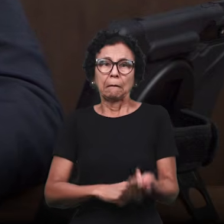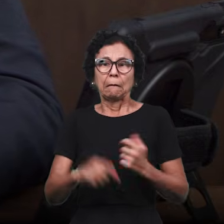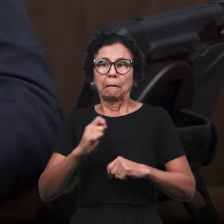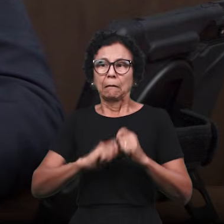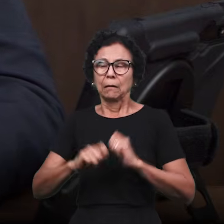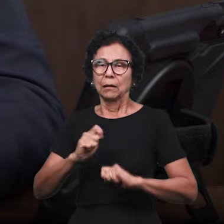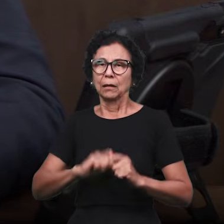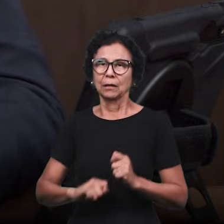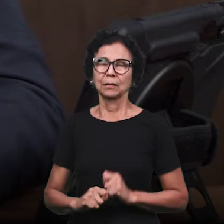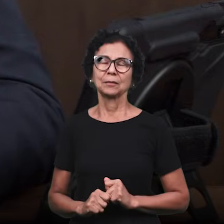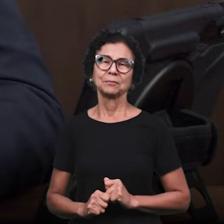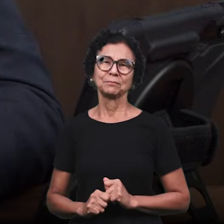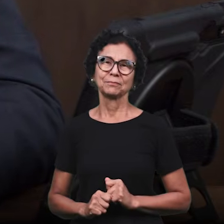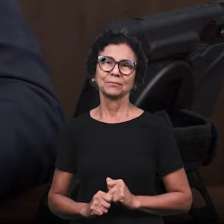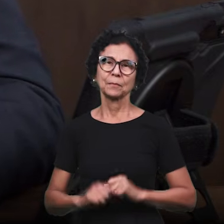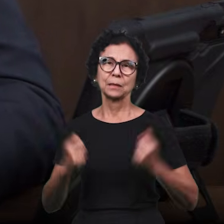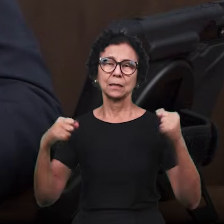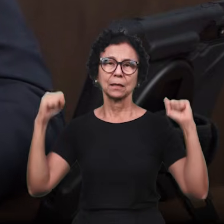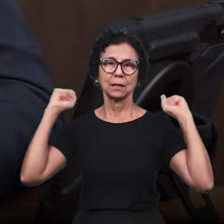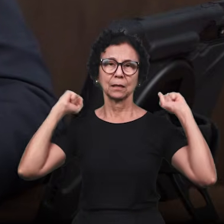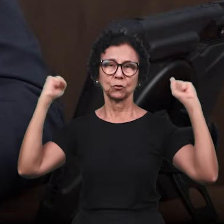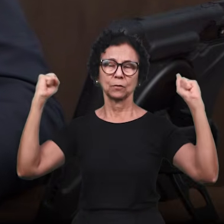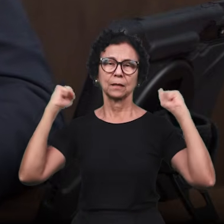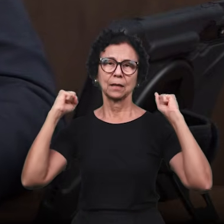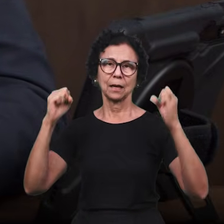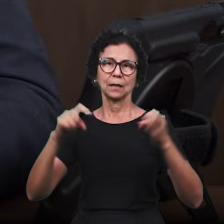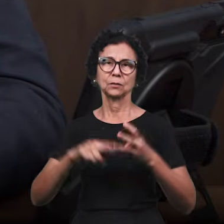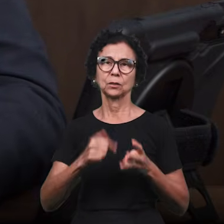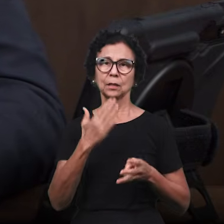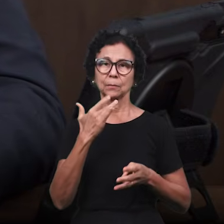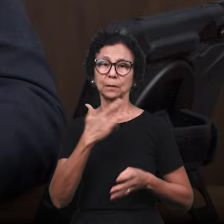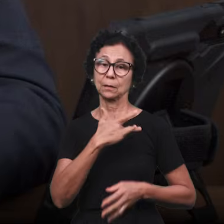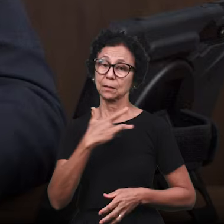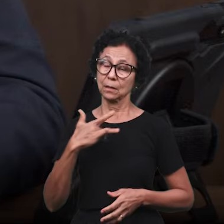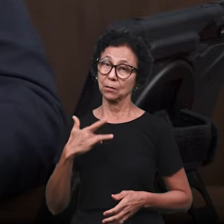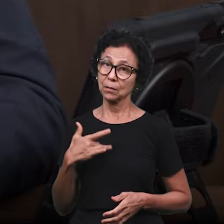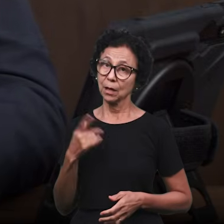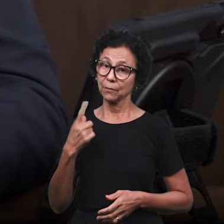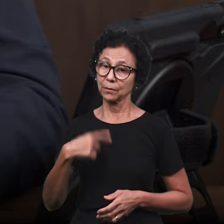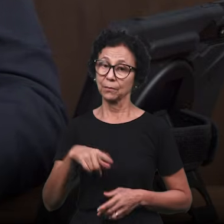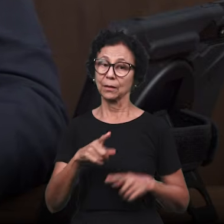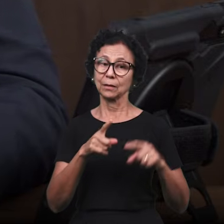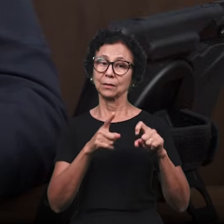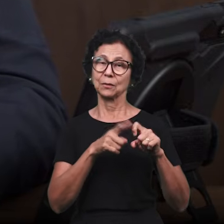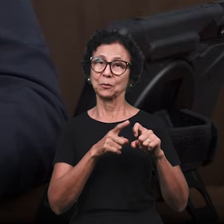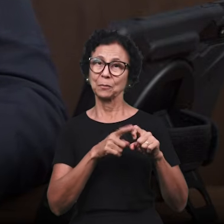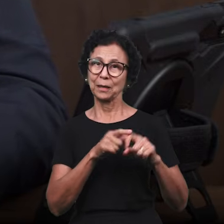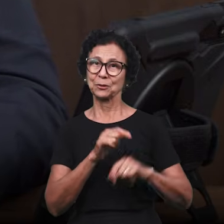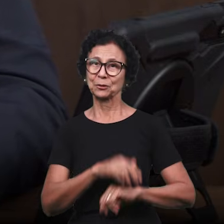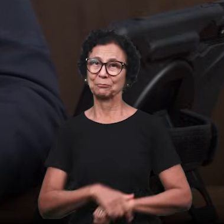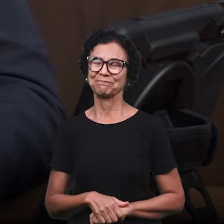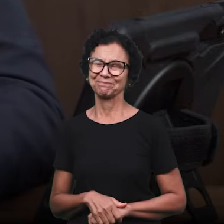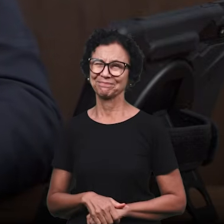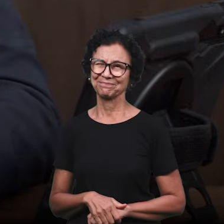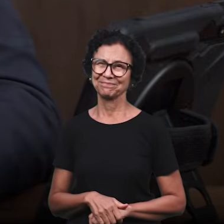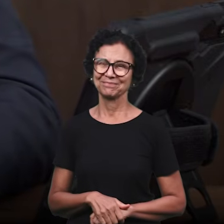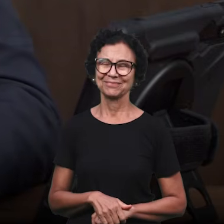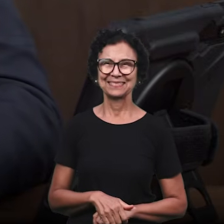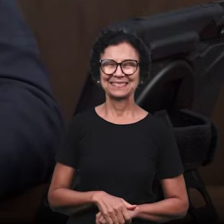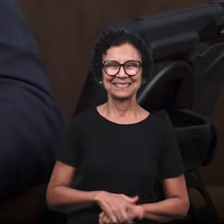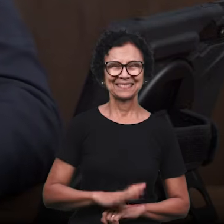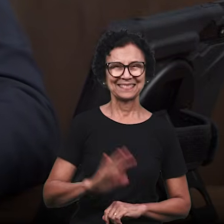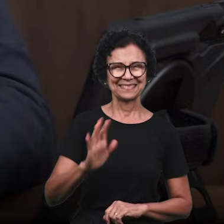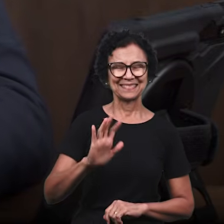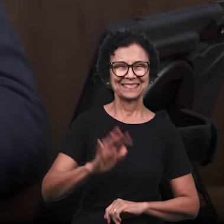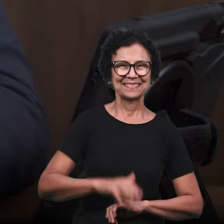alimentação saudável e um acompanhamento médico é aquilo que você precisa para começar a saúde. Mas lembre-se,